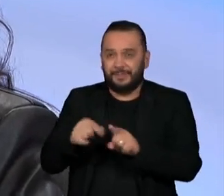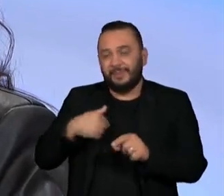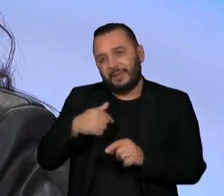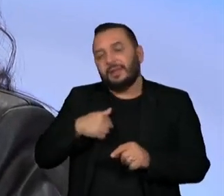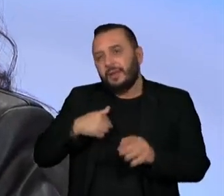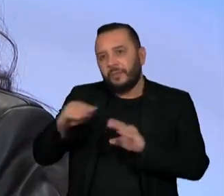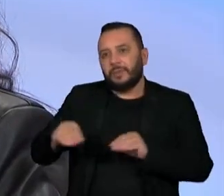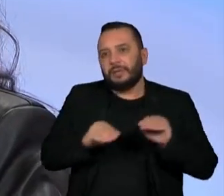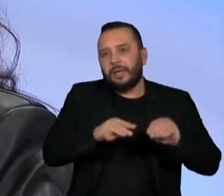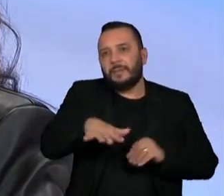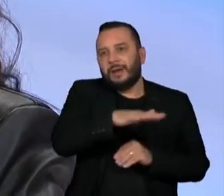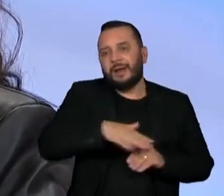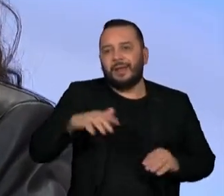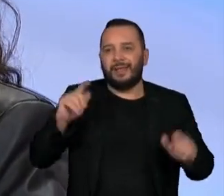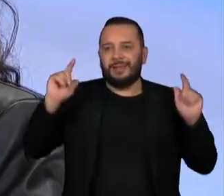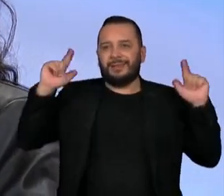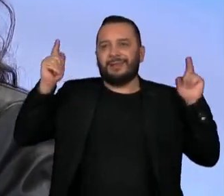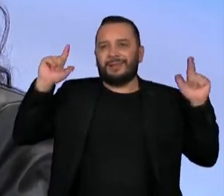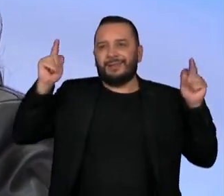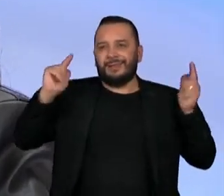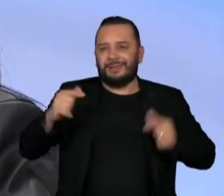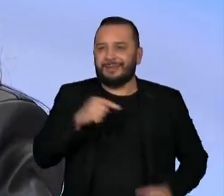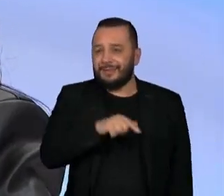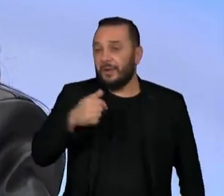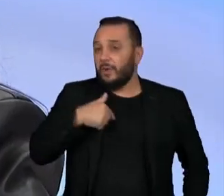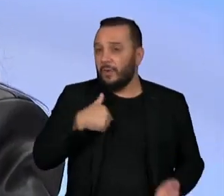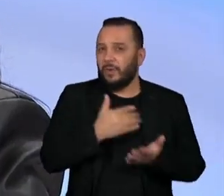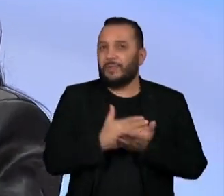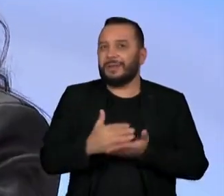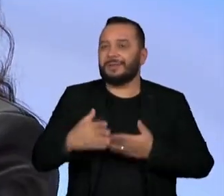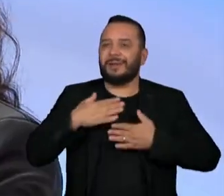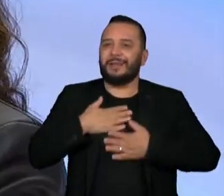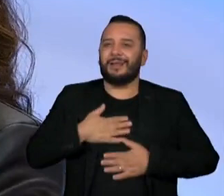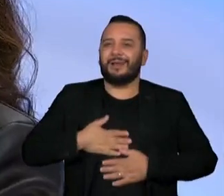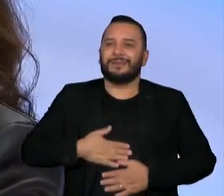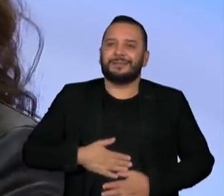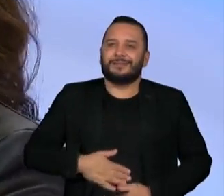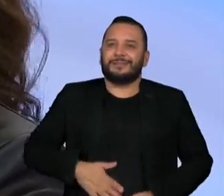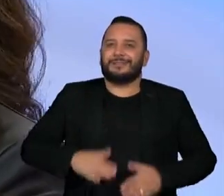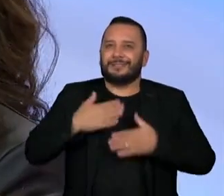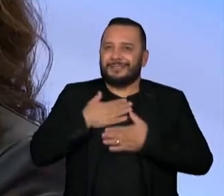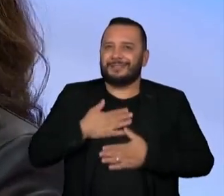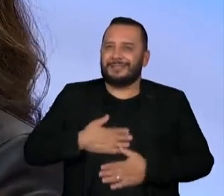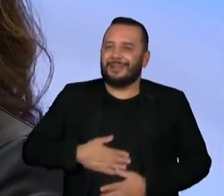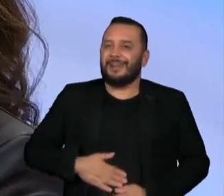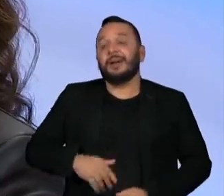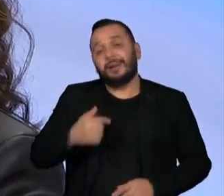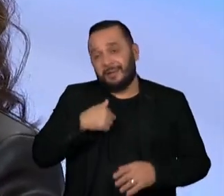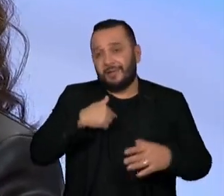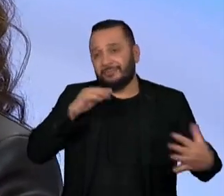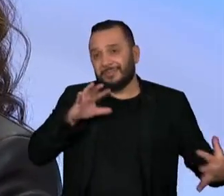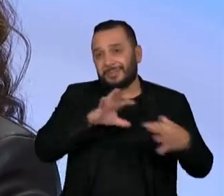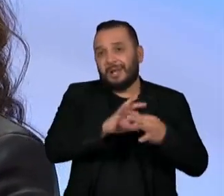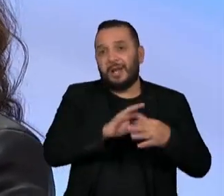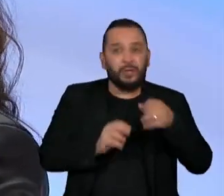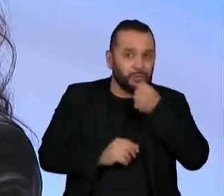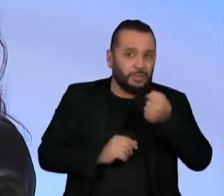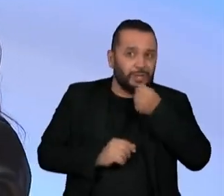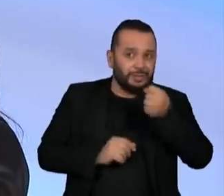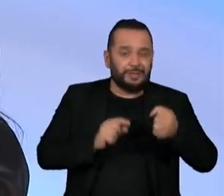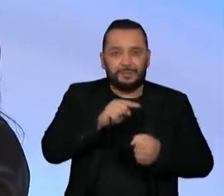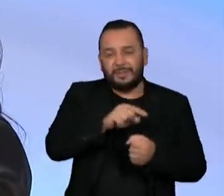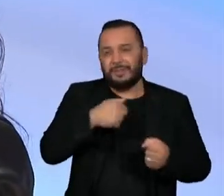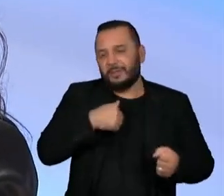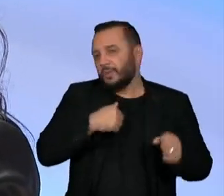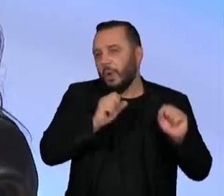entretenimento, foi a hora em que eu comecei a relaxar, ou seja, na hora em que eu tinha que fazer algo ligado ao jornalismo, estava ok.